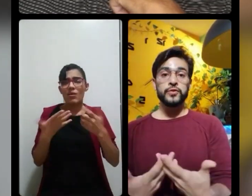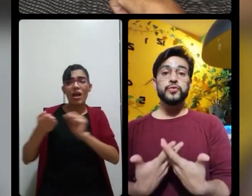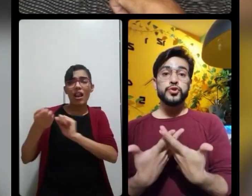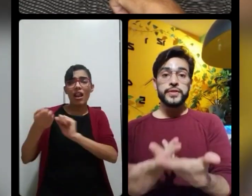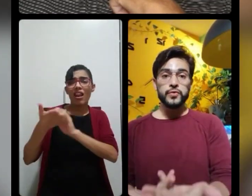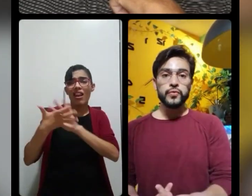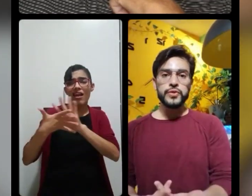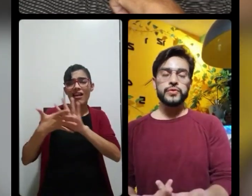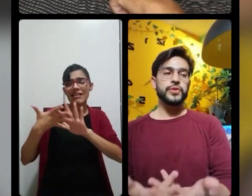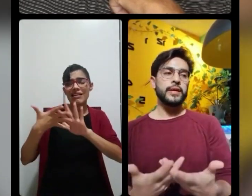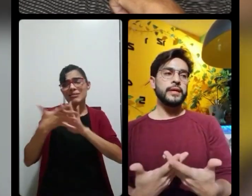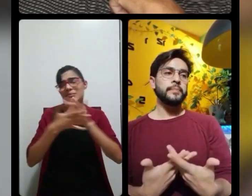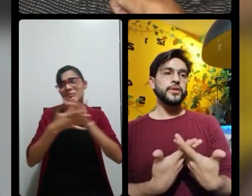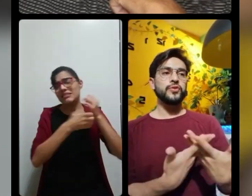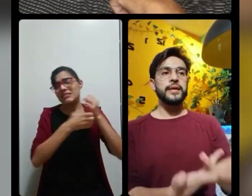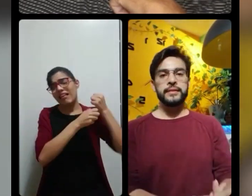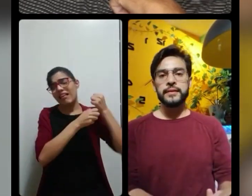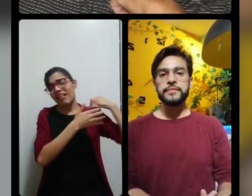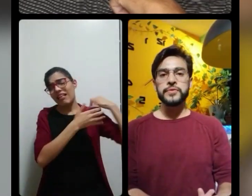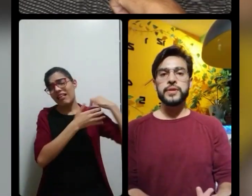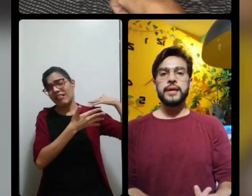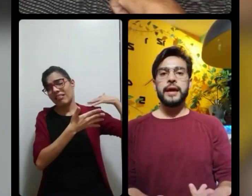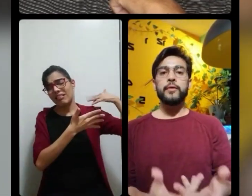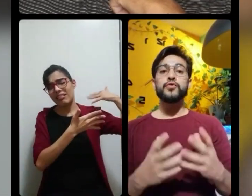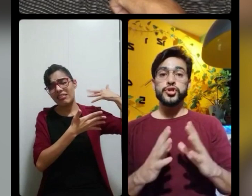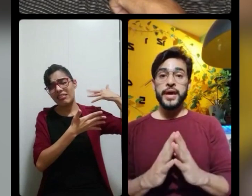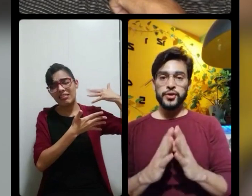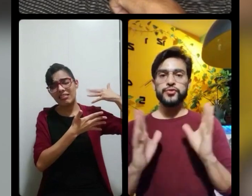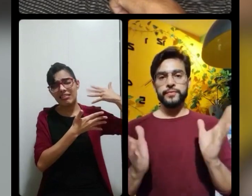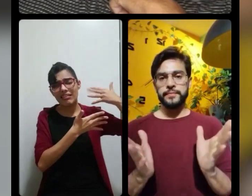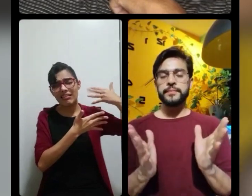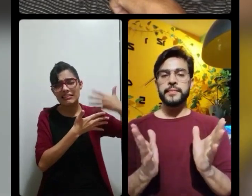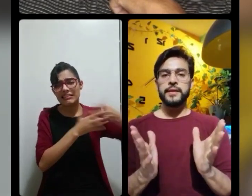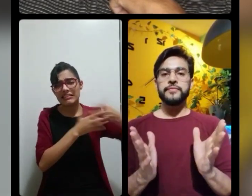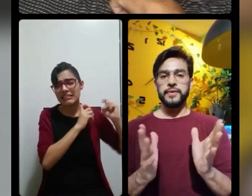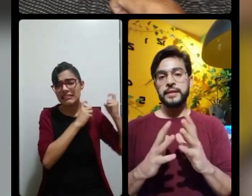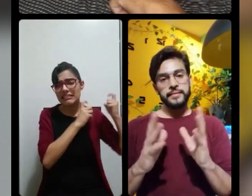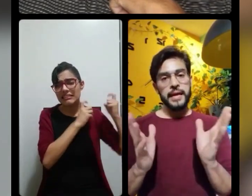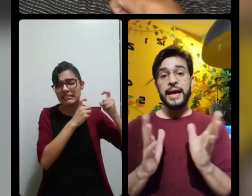certo modo, nos discursos pejorativos, o gesto,